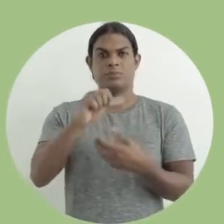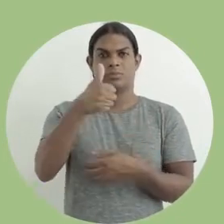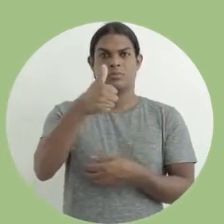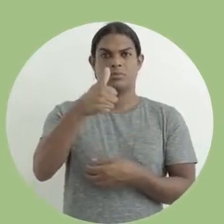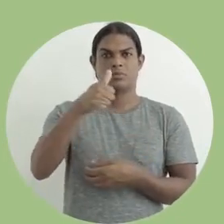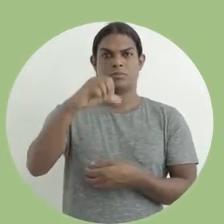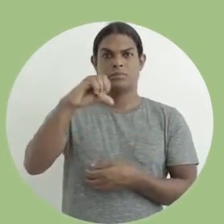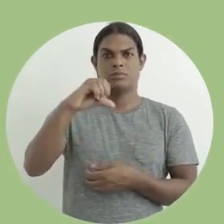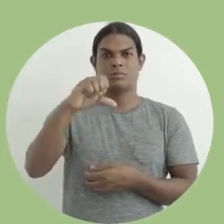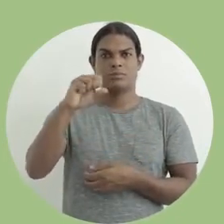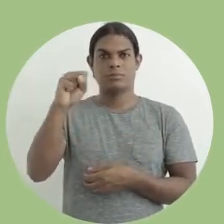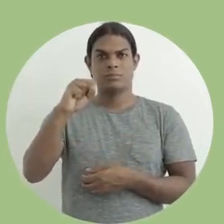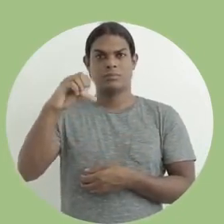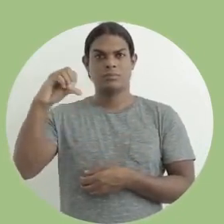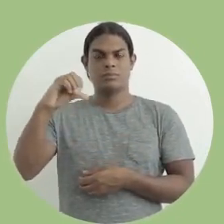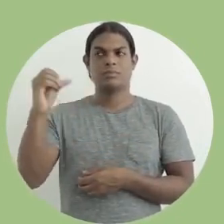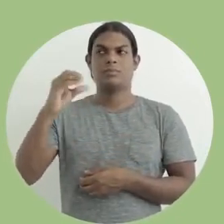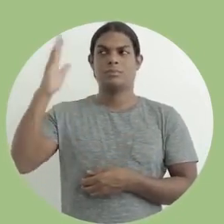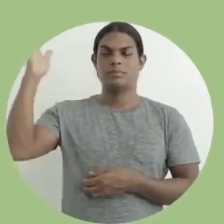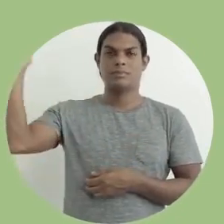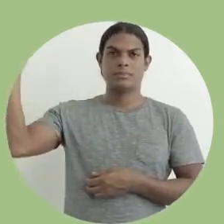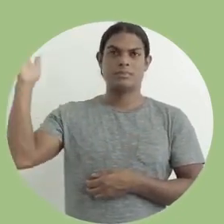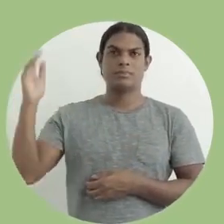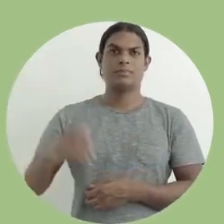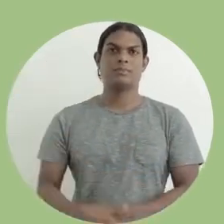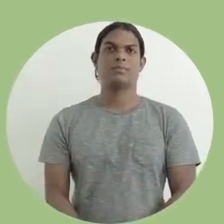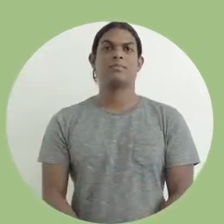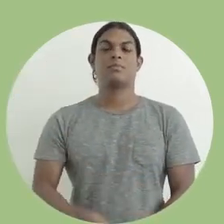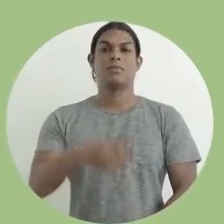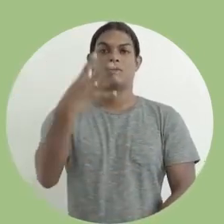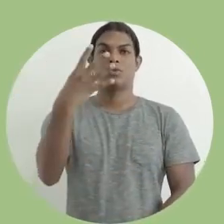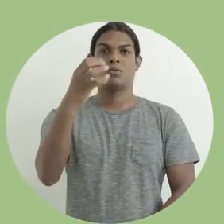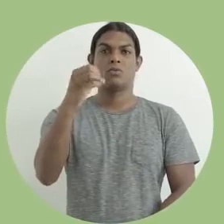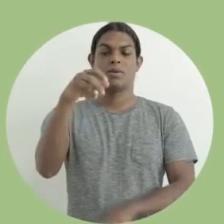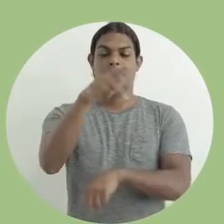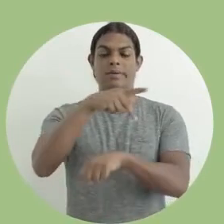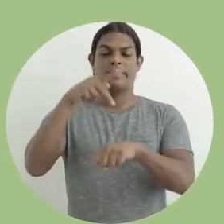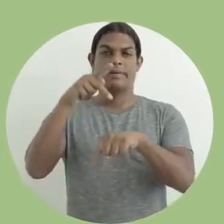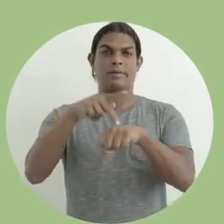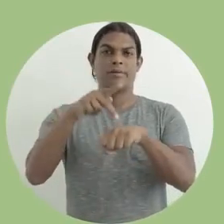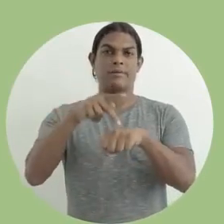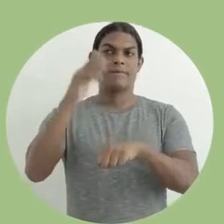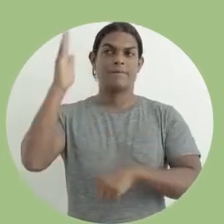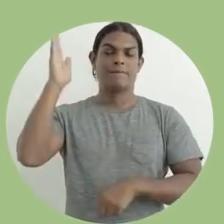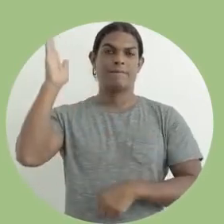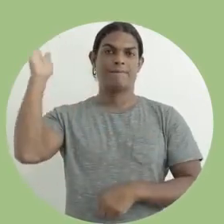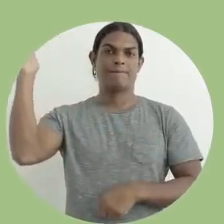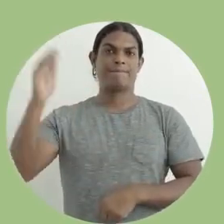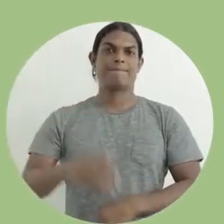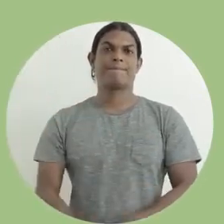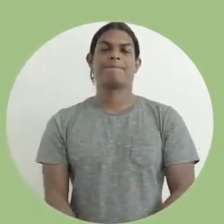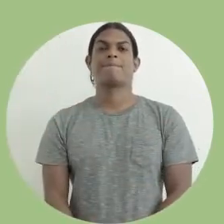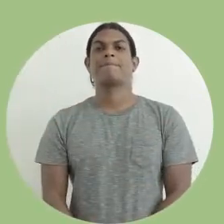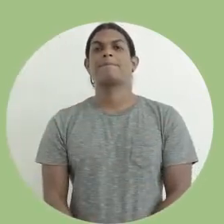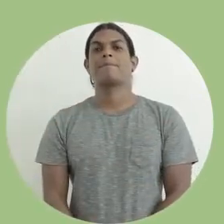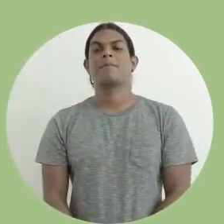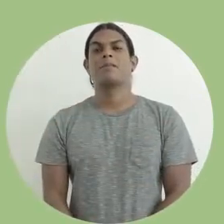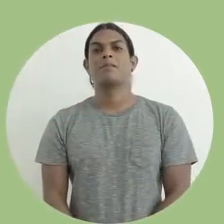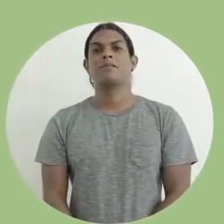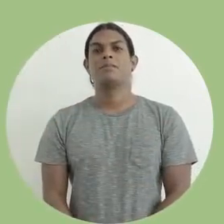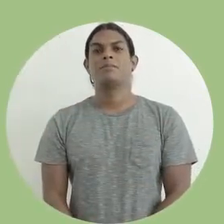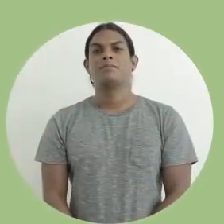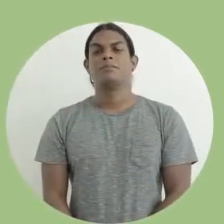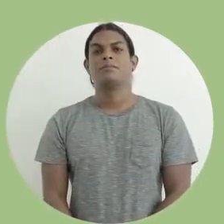1989, tendo sido assinado definitivo por 40 países, em Belgrado e Iugoslávia. Atualmente conta com